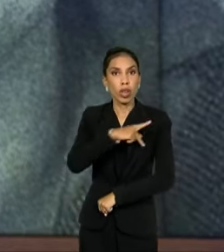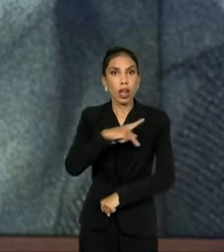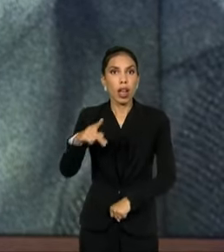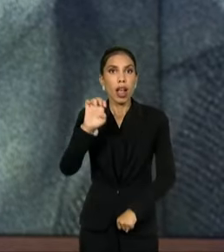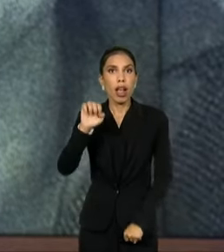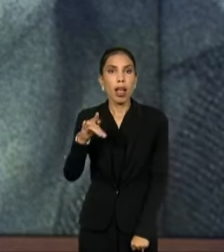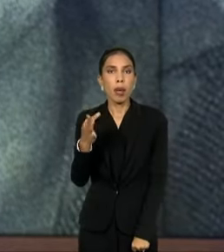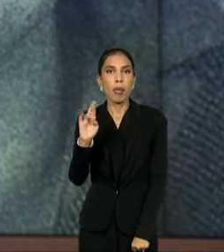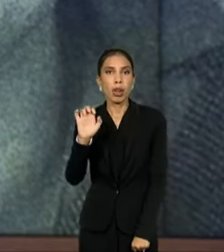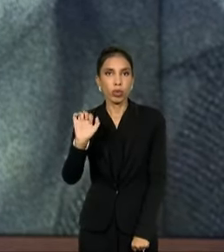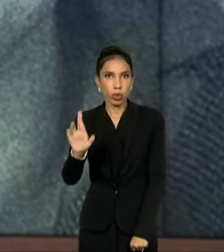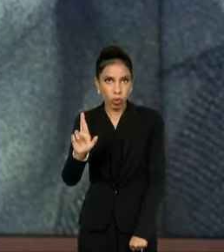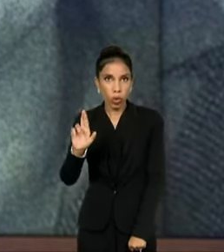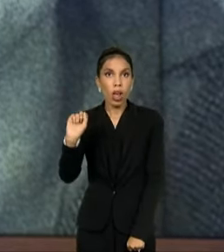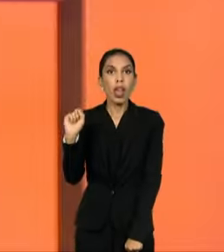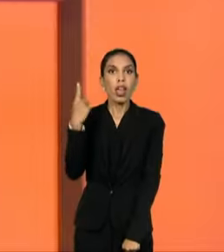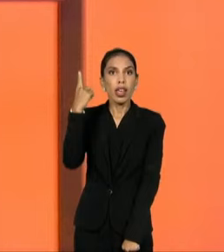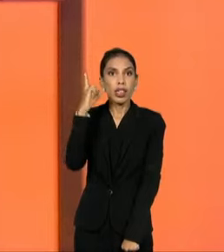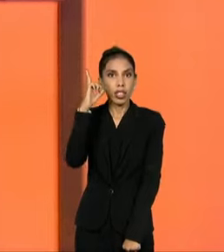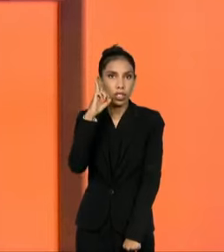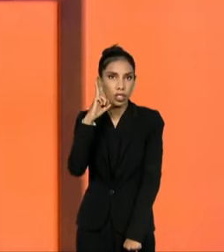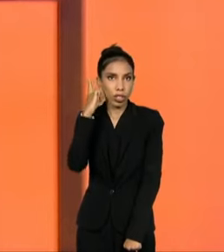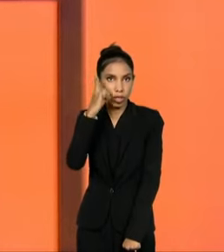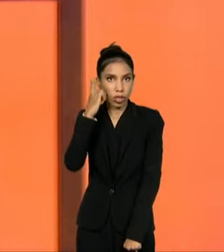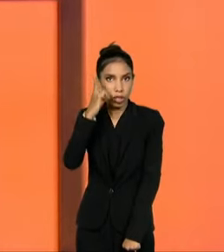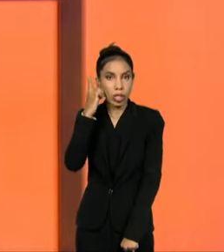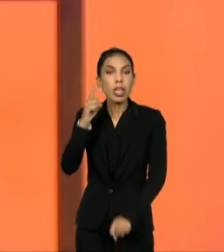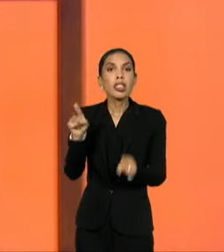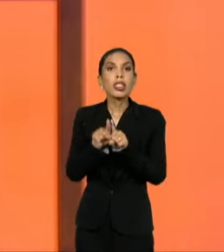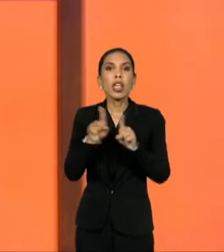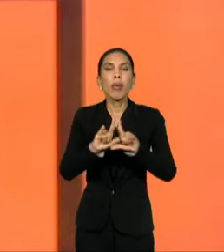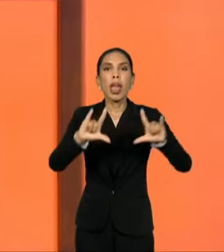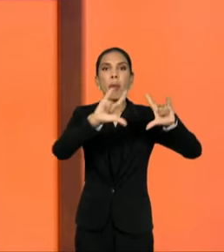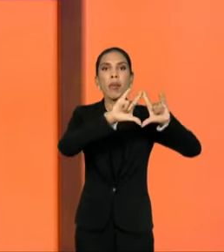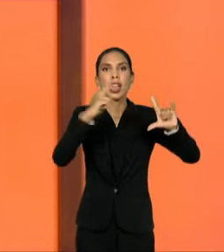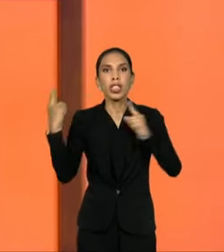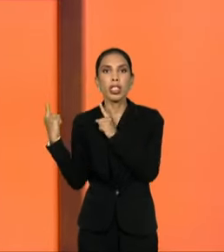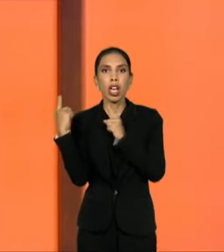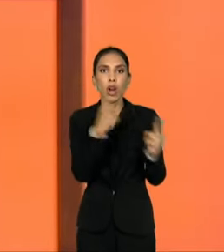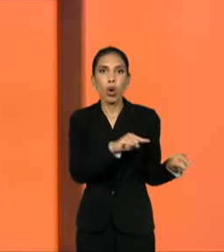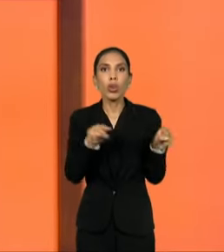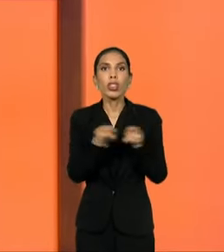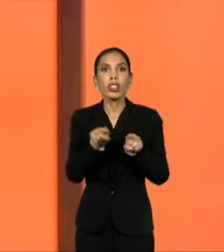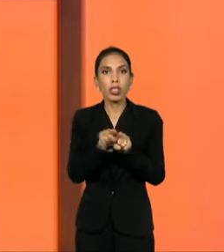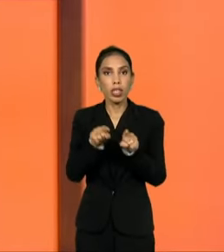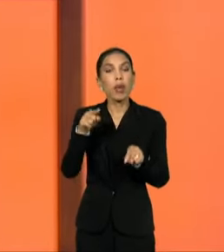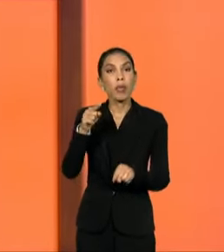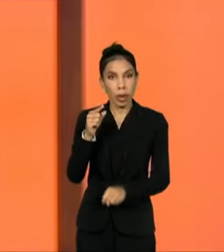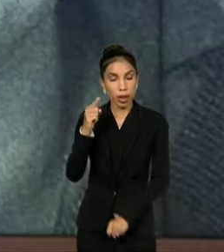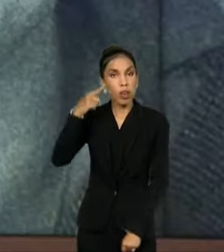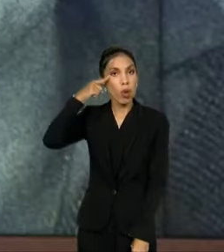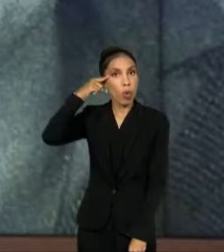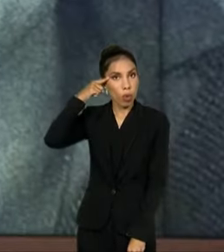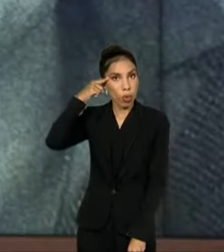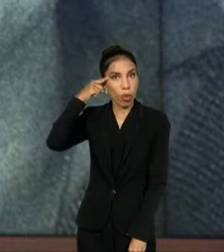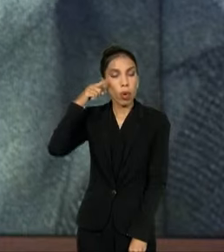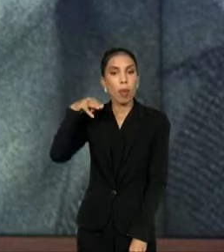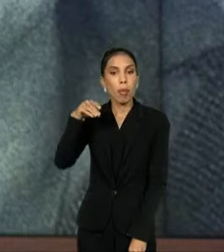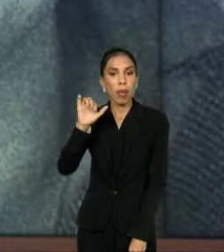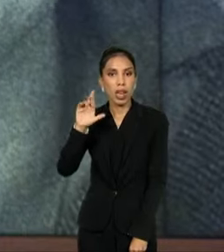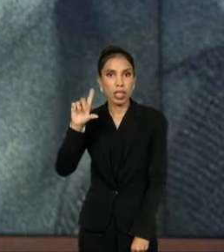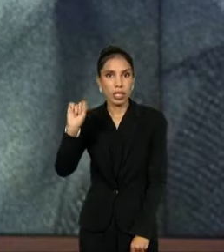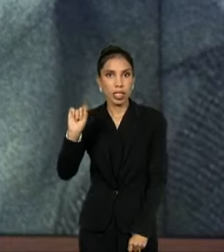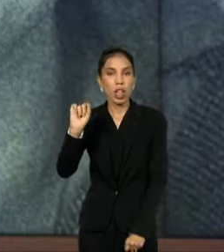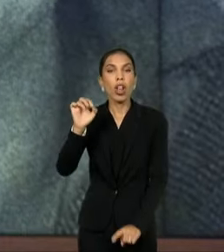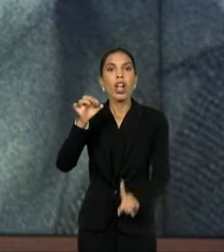Embratur, ex-deputado estadual e federal, grande opositor às milícias do Rio e amigo da Marielle, Marcelo Freixo. A desembargadora